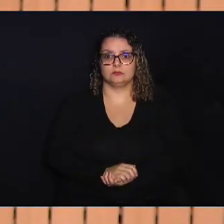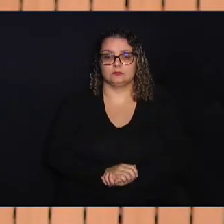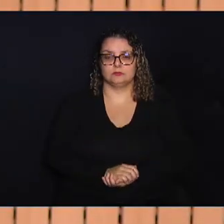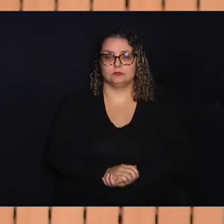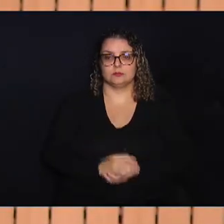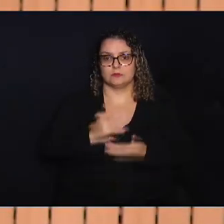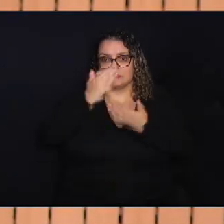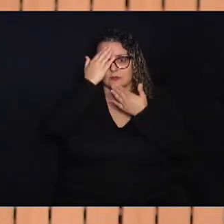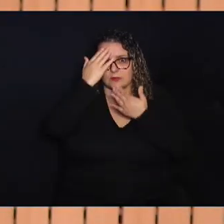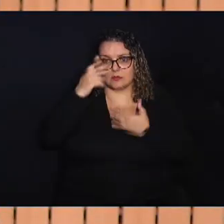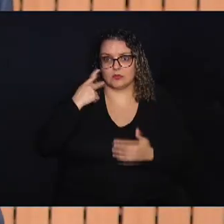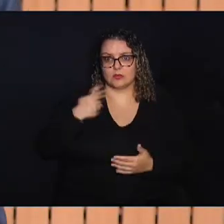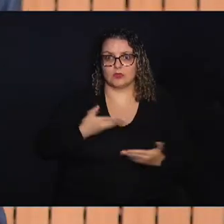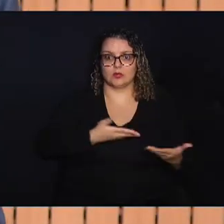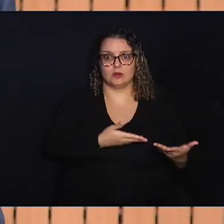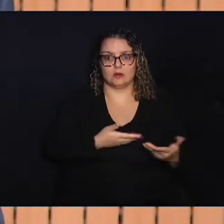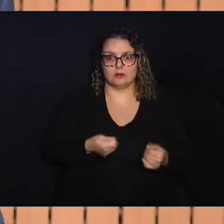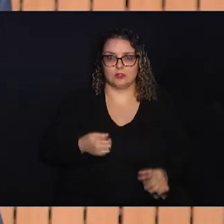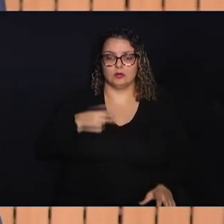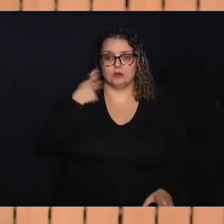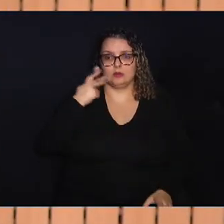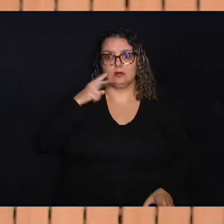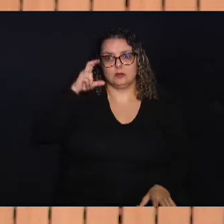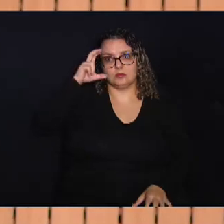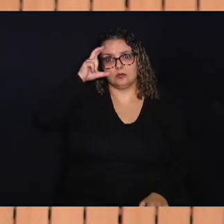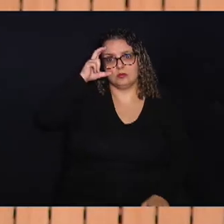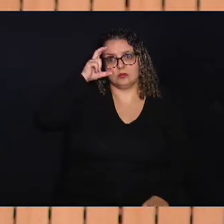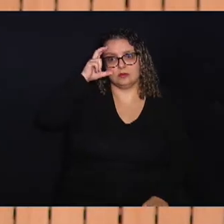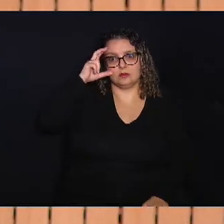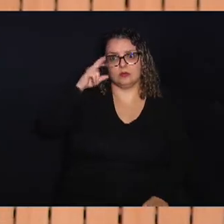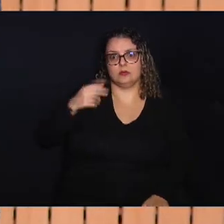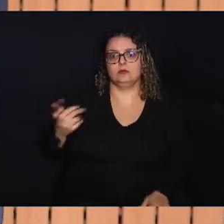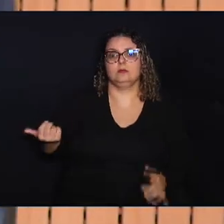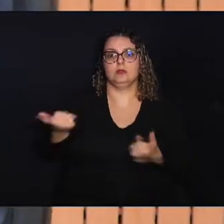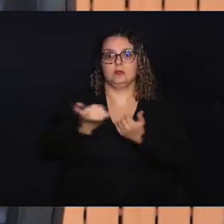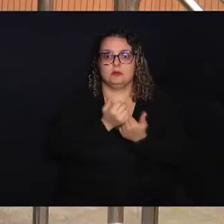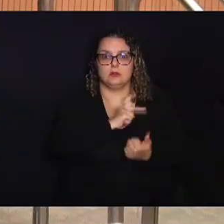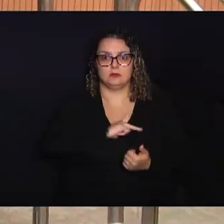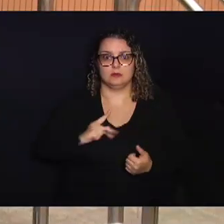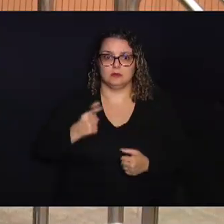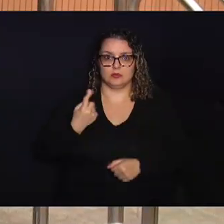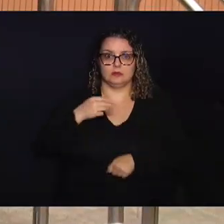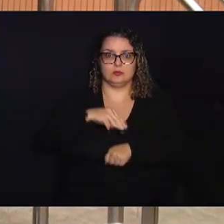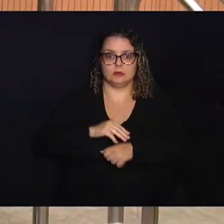Obrigado, vereador. Eu convido o vereador Carlinhos Camelô para assumir a presidência por um instante.